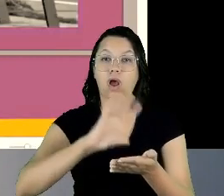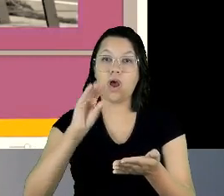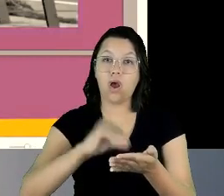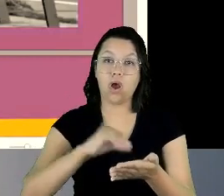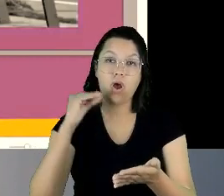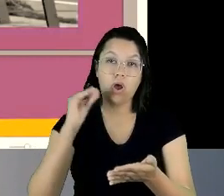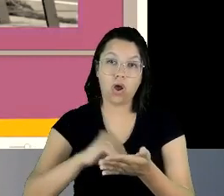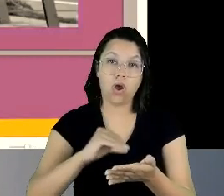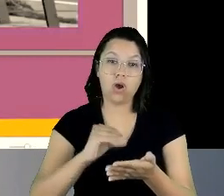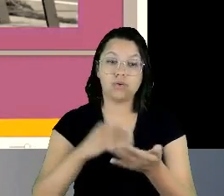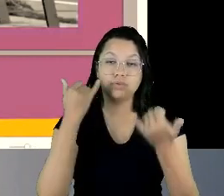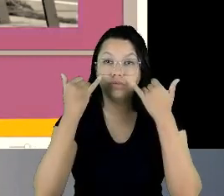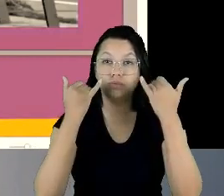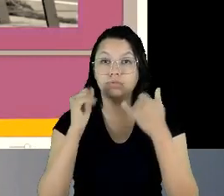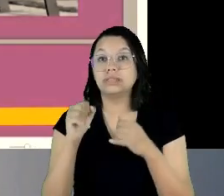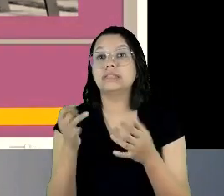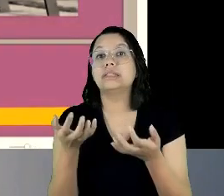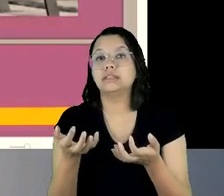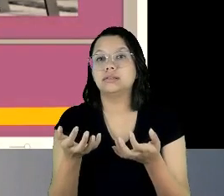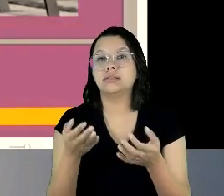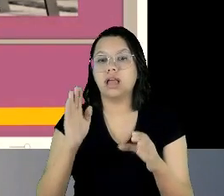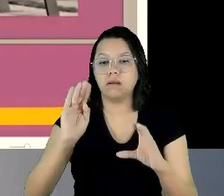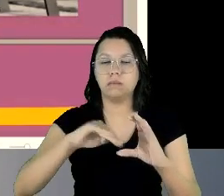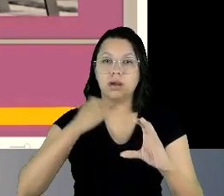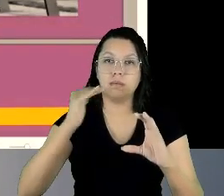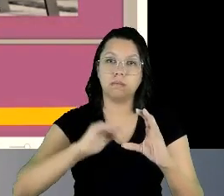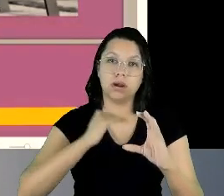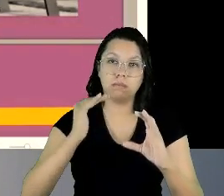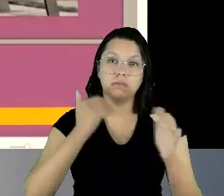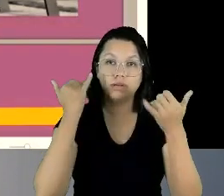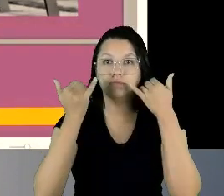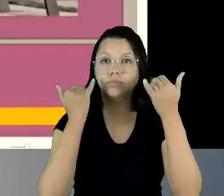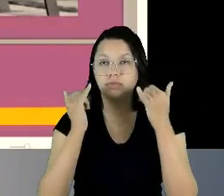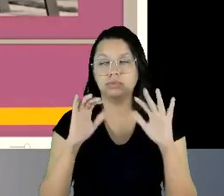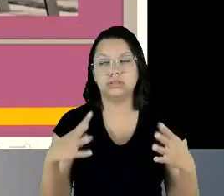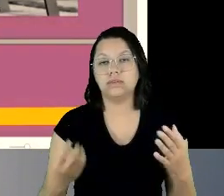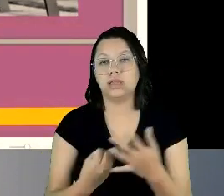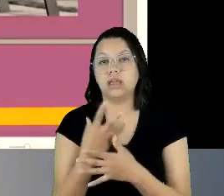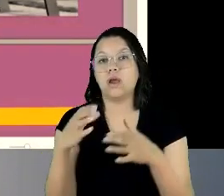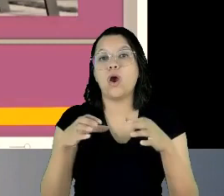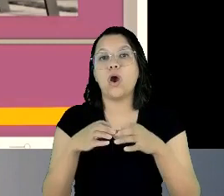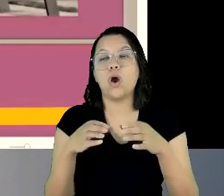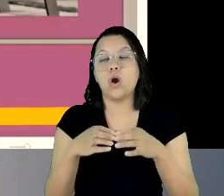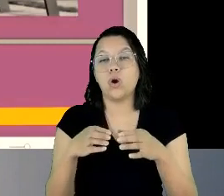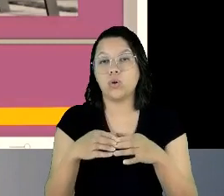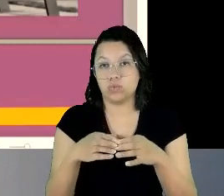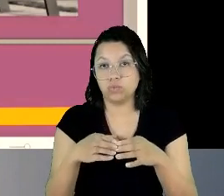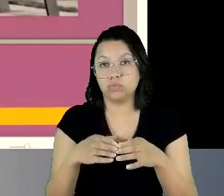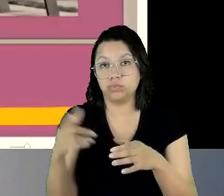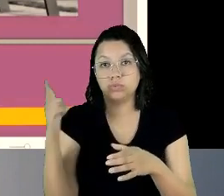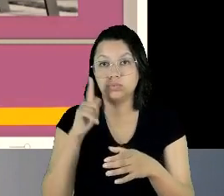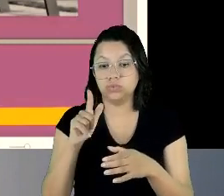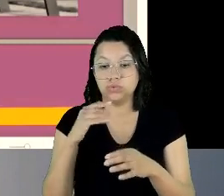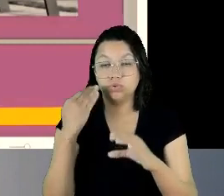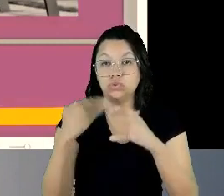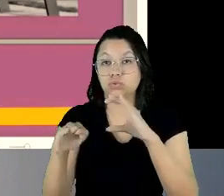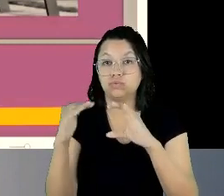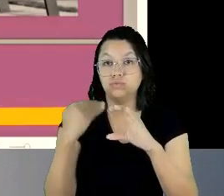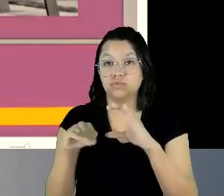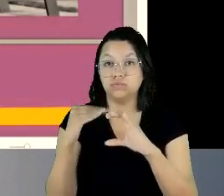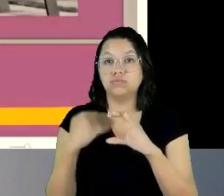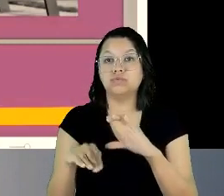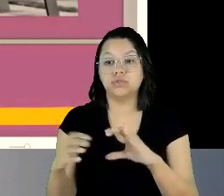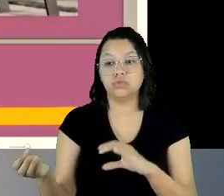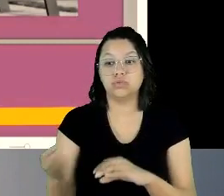e campos, caso queiram continuar recebendo as informações. Então, a gente vai formar um grupo para conseguir enviar